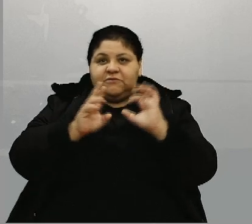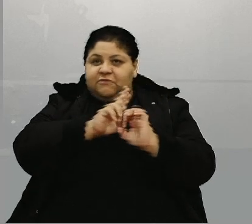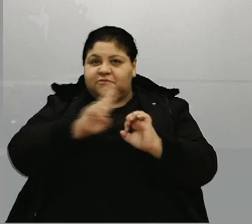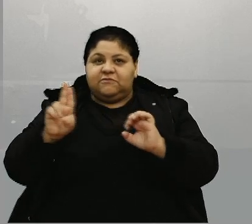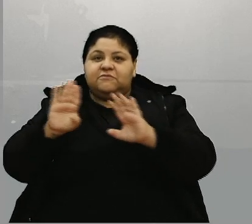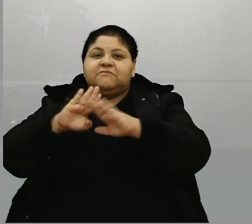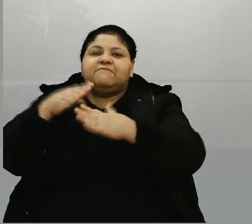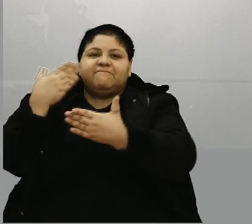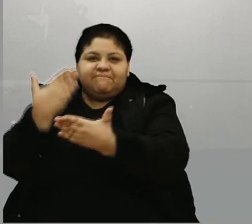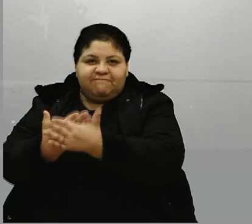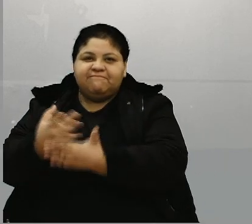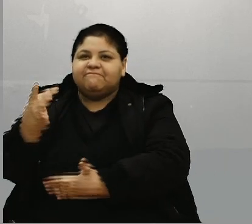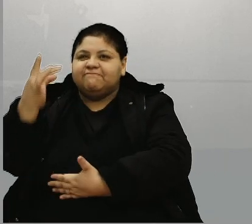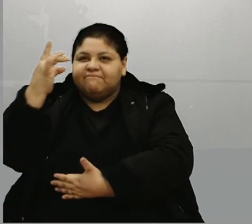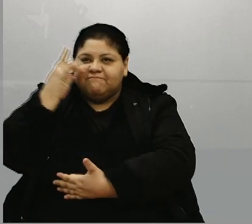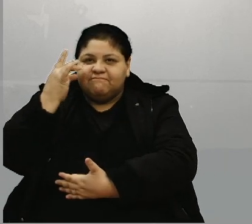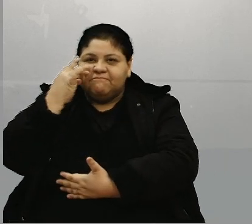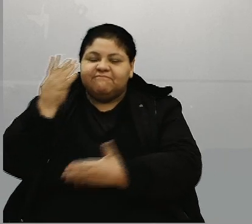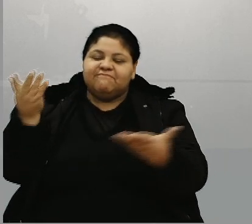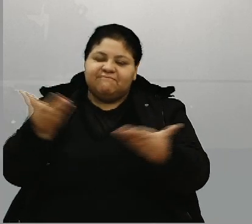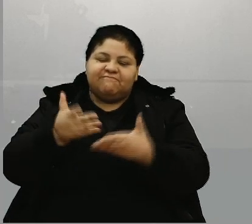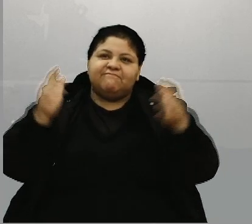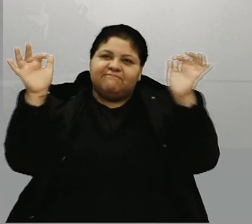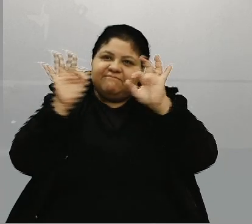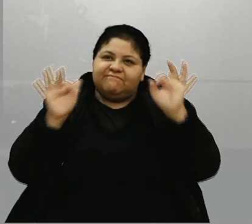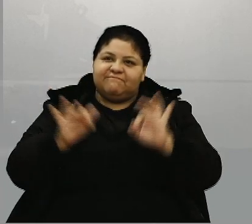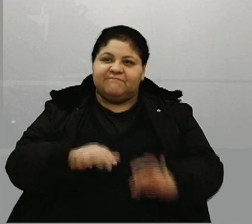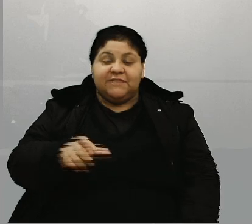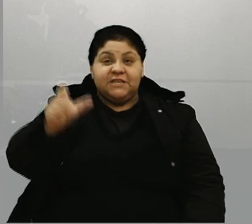escola estava presente. Ficamos felizes em